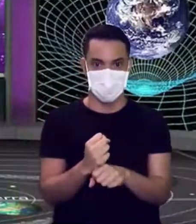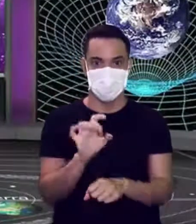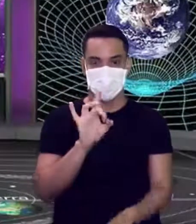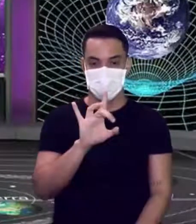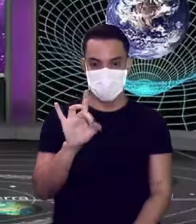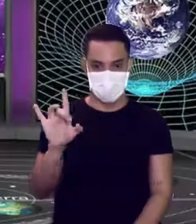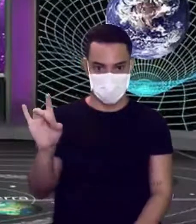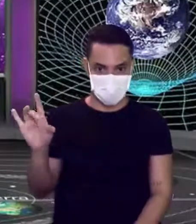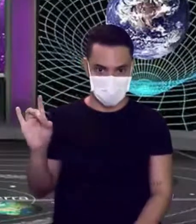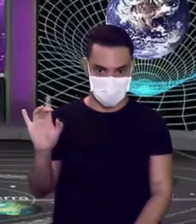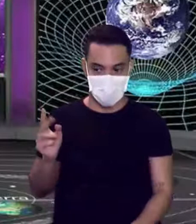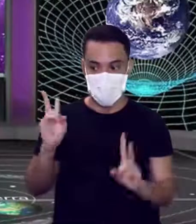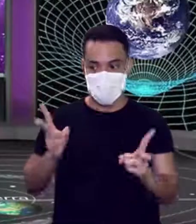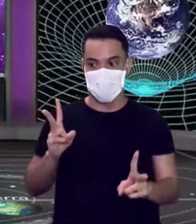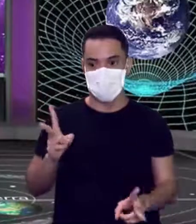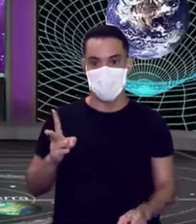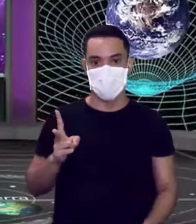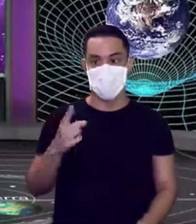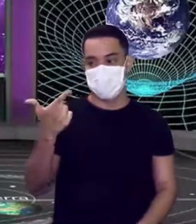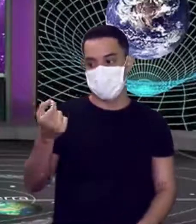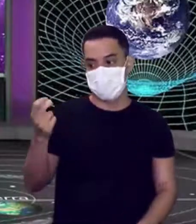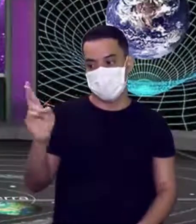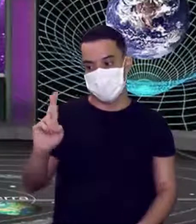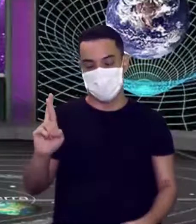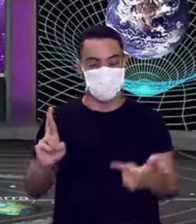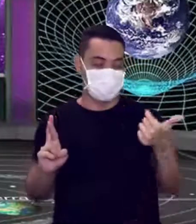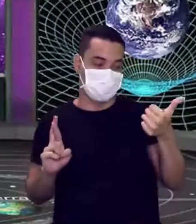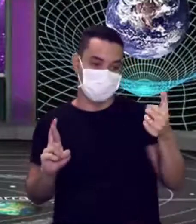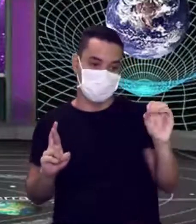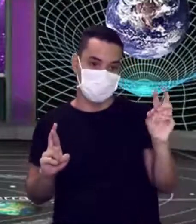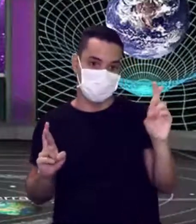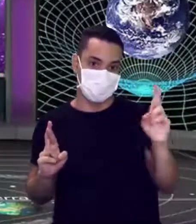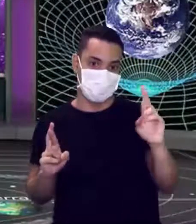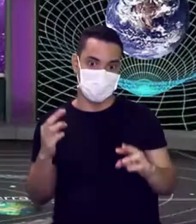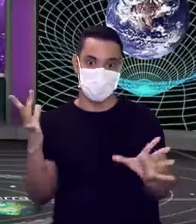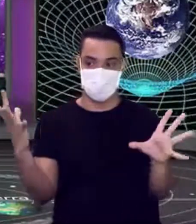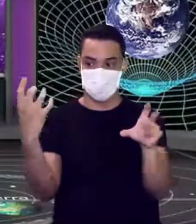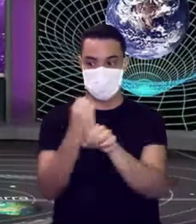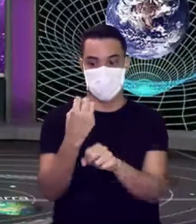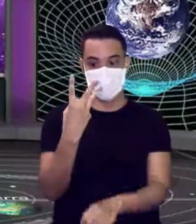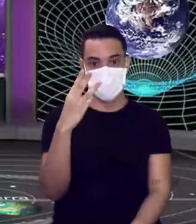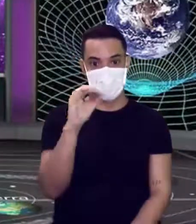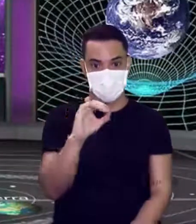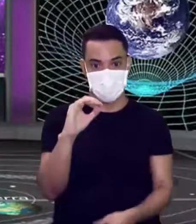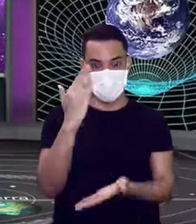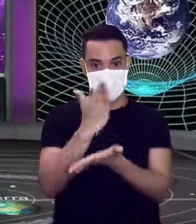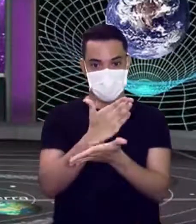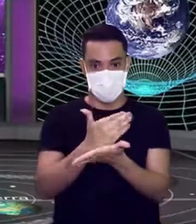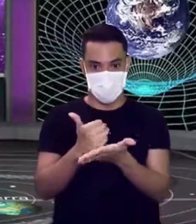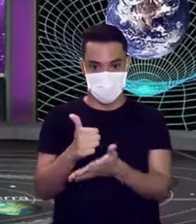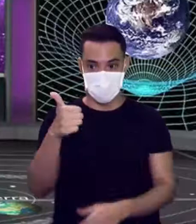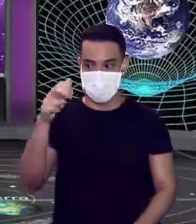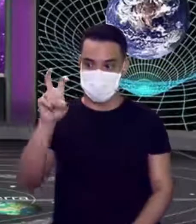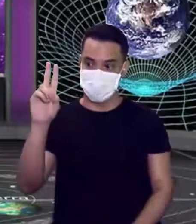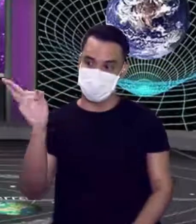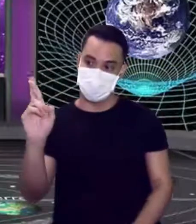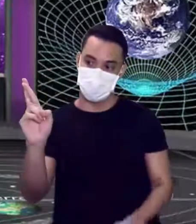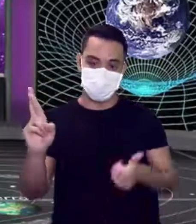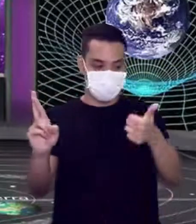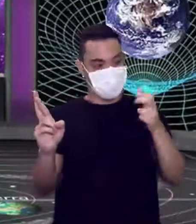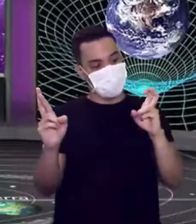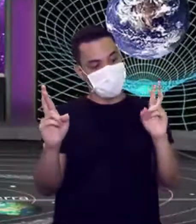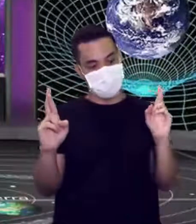mesma quantidade de dinheiro. Então, 20 reais com 10 reais dá 30 Separou ali o que aconteceu, 15